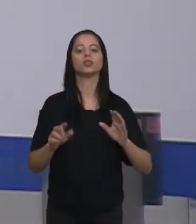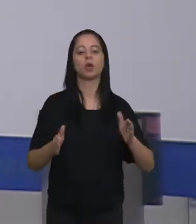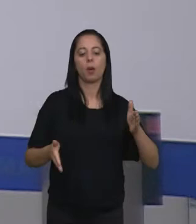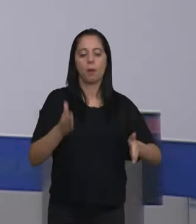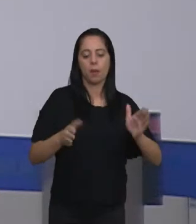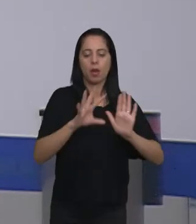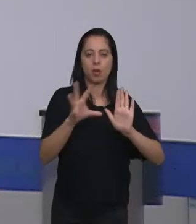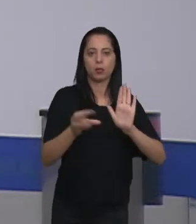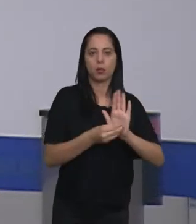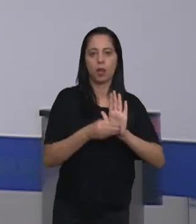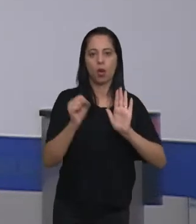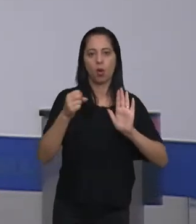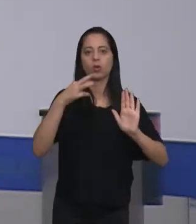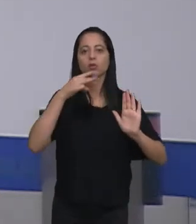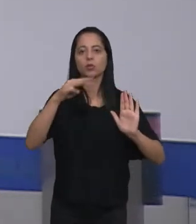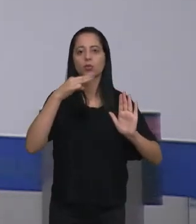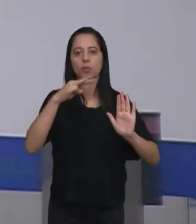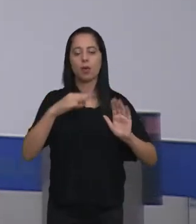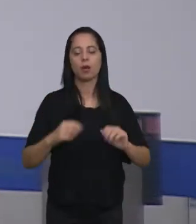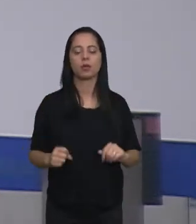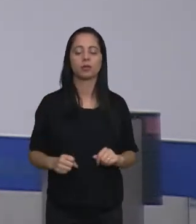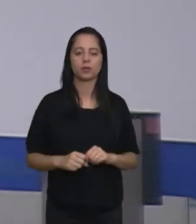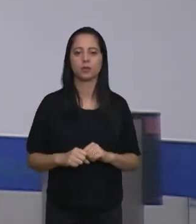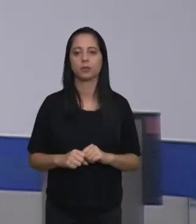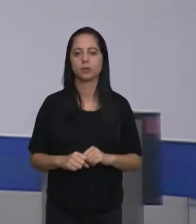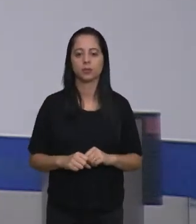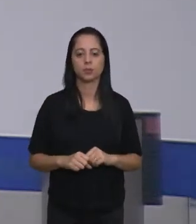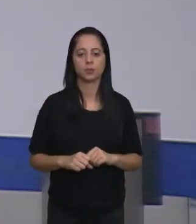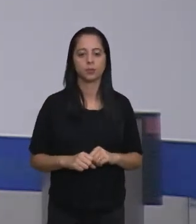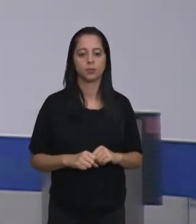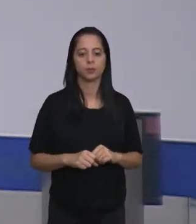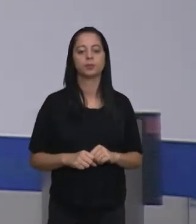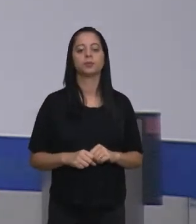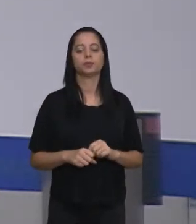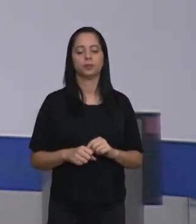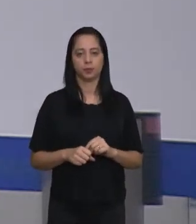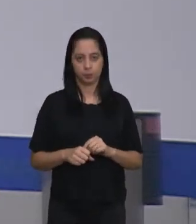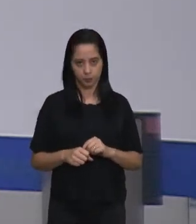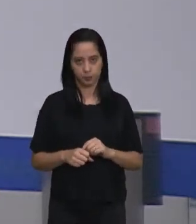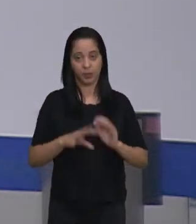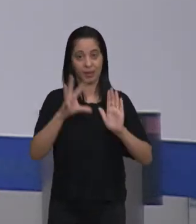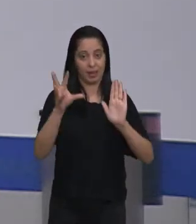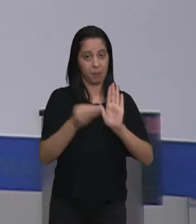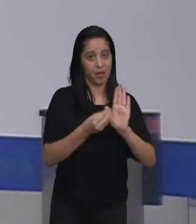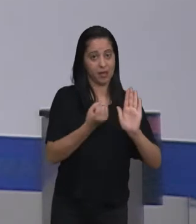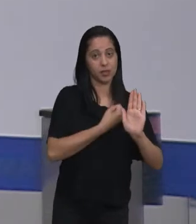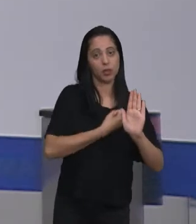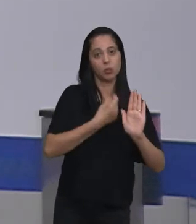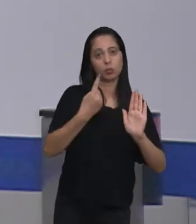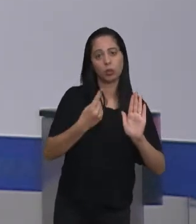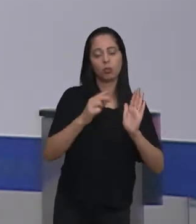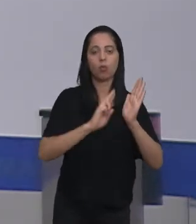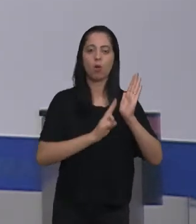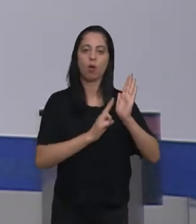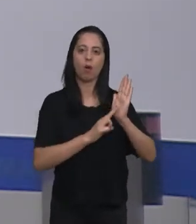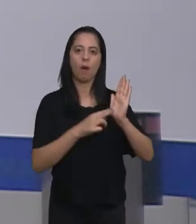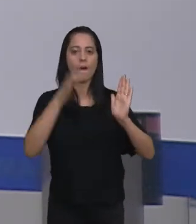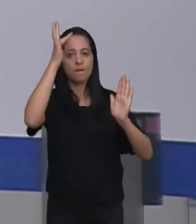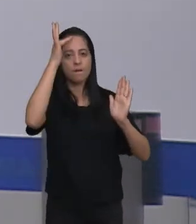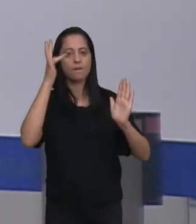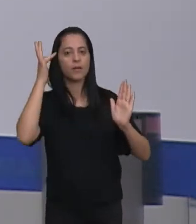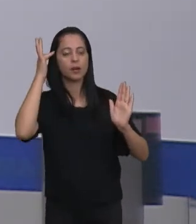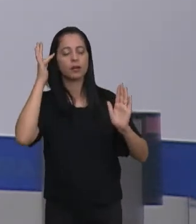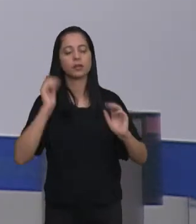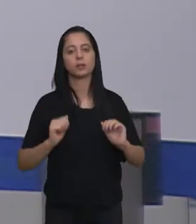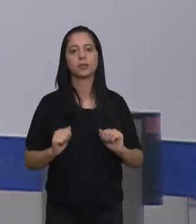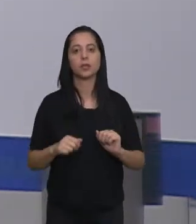para emendas, 8 de março de 2022. Emenda número 1, de autoria do vereador Fernando